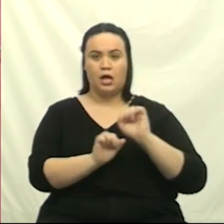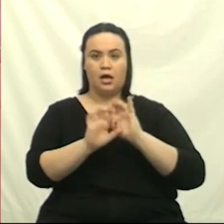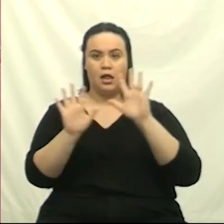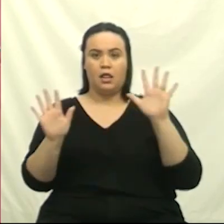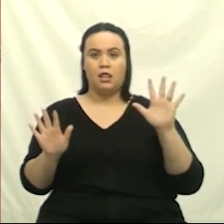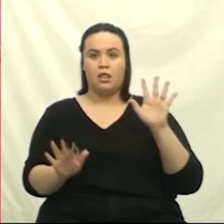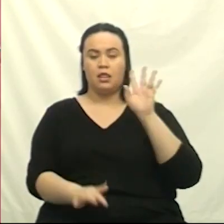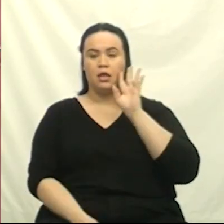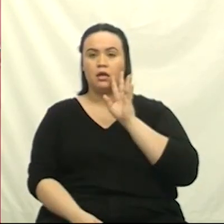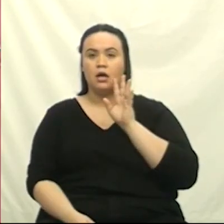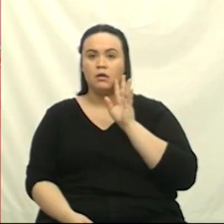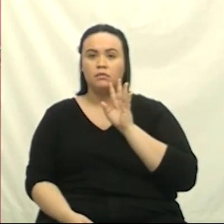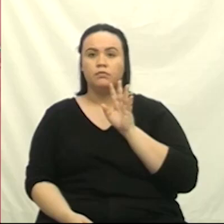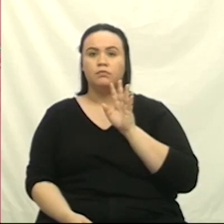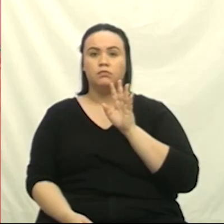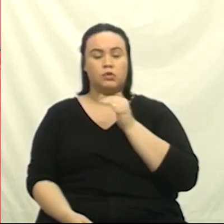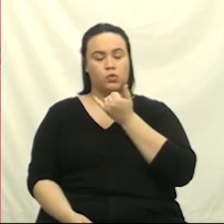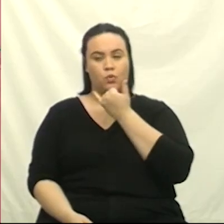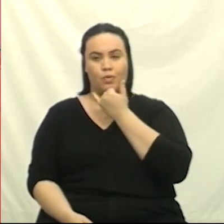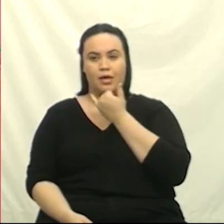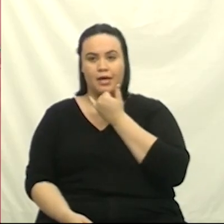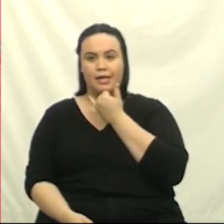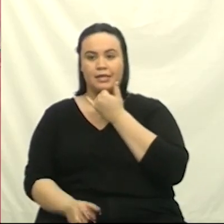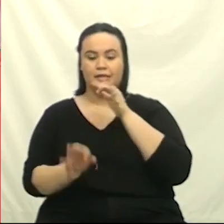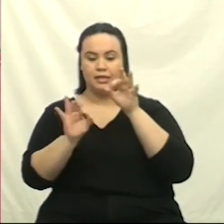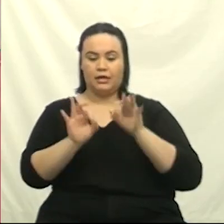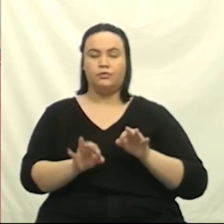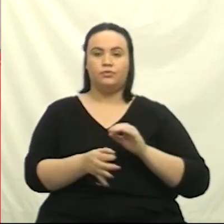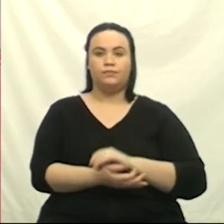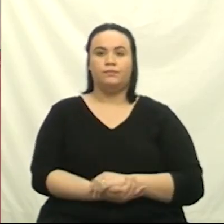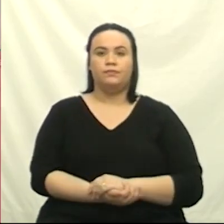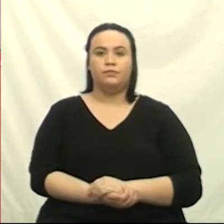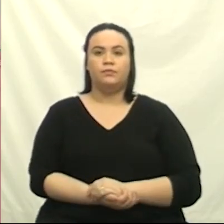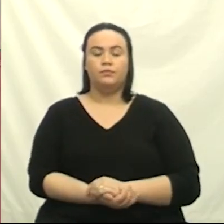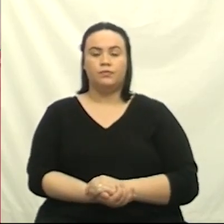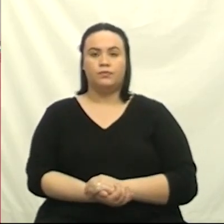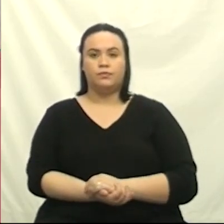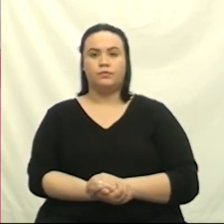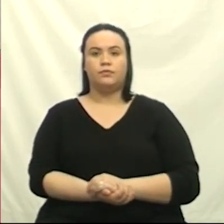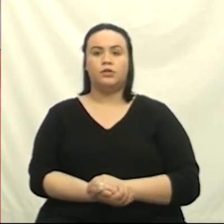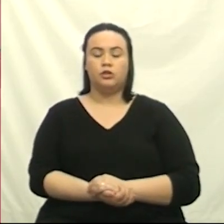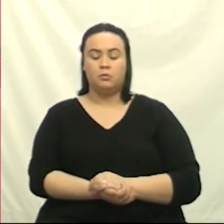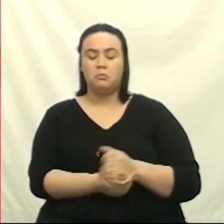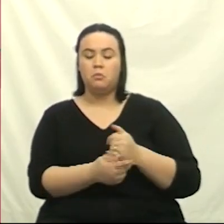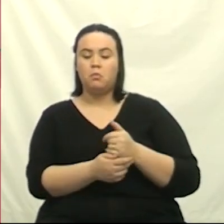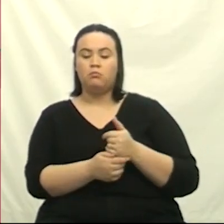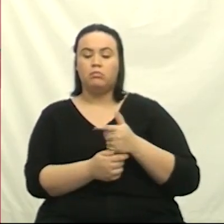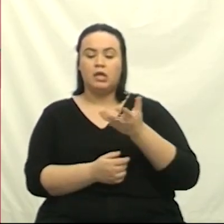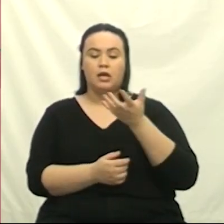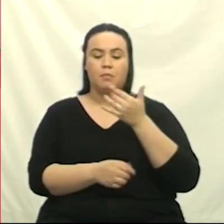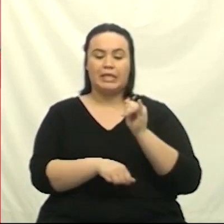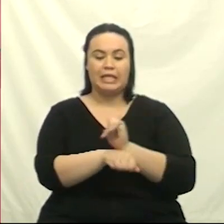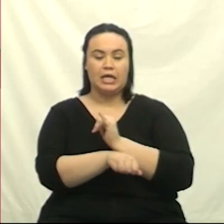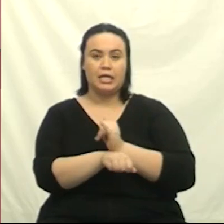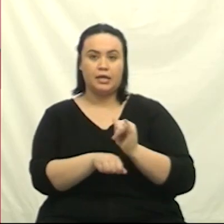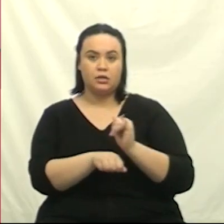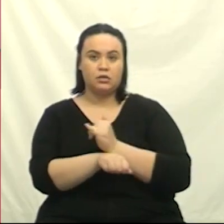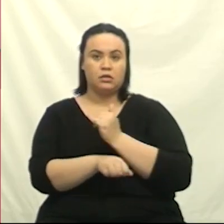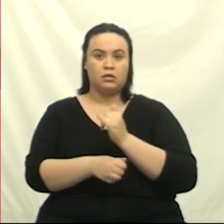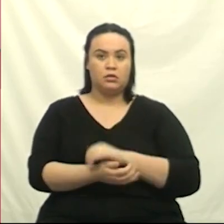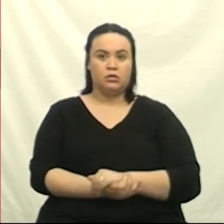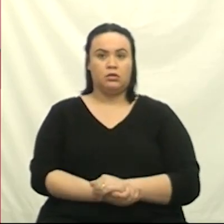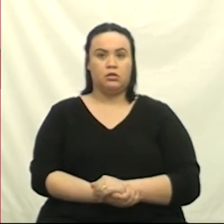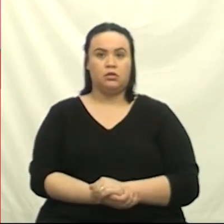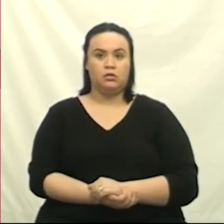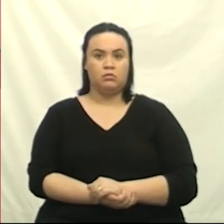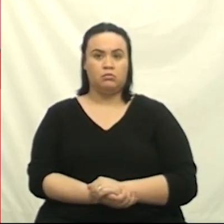e que ele como dizer a gente está fazendo a parte da gente de vir buscar uma alternativa mas que vocês não